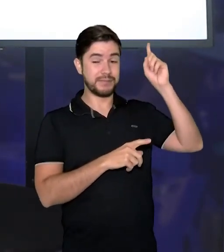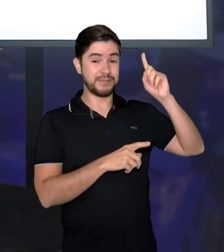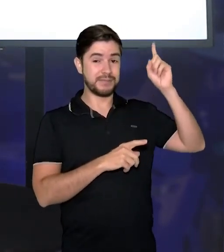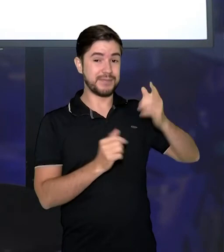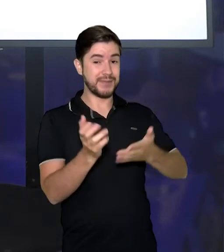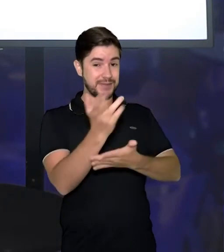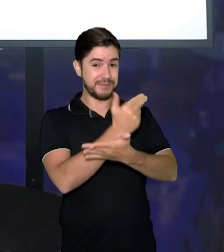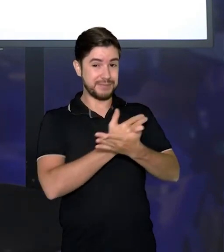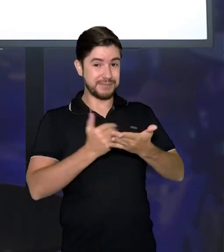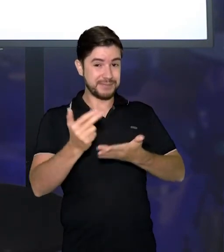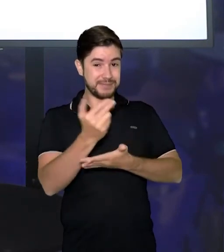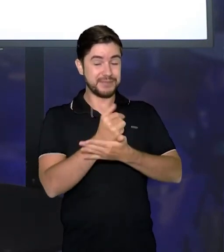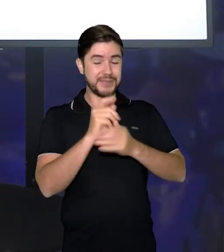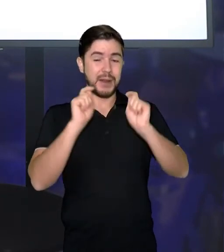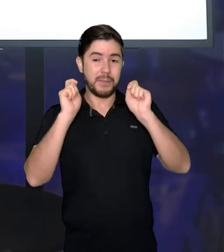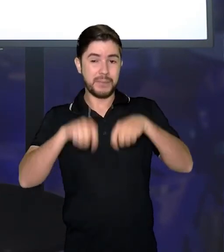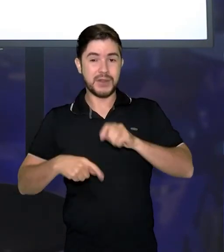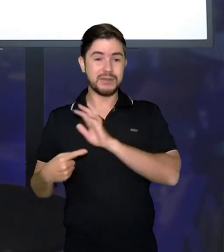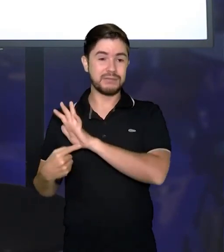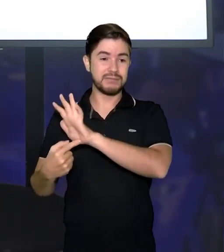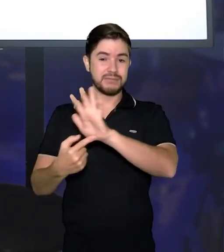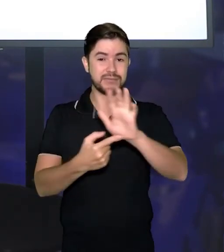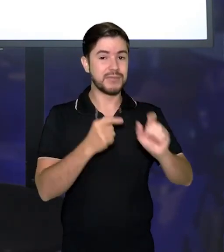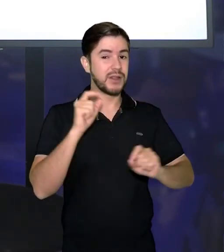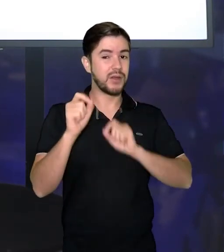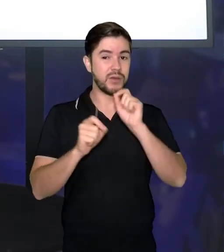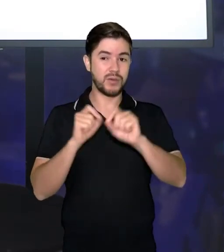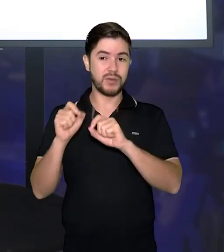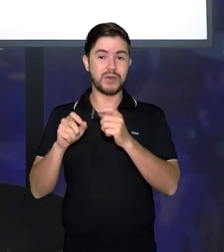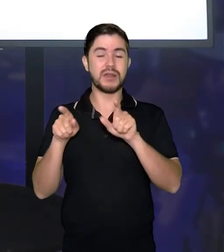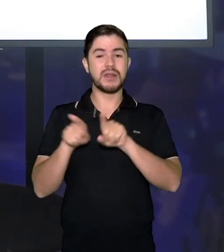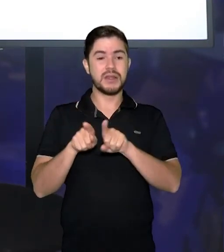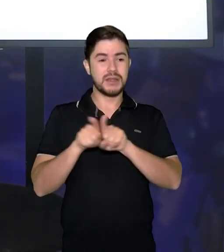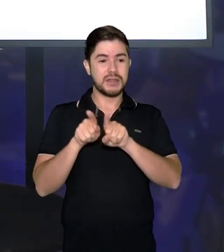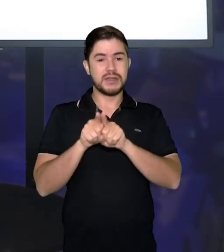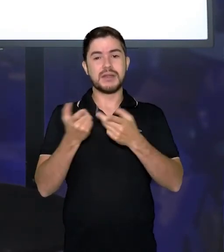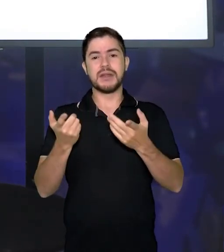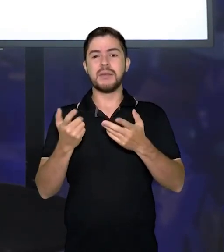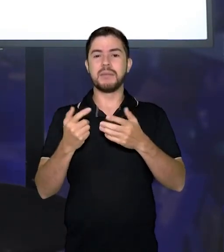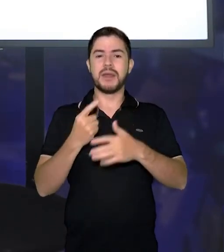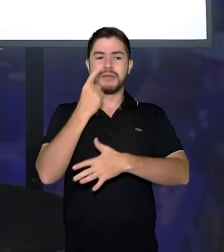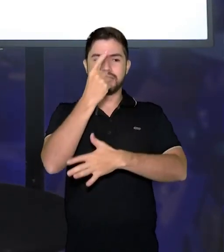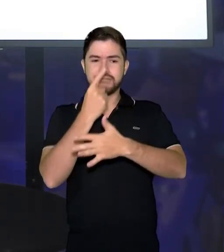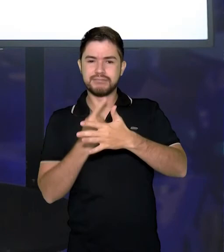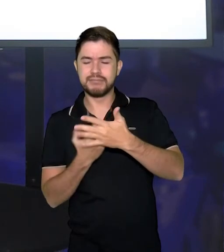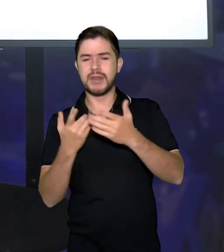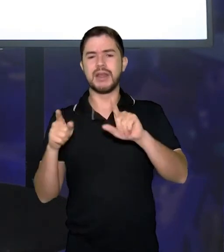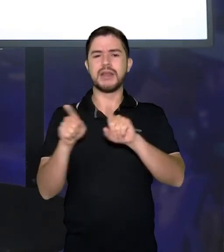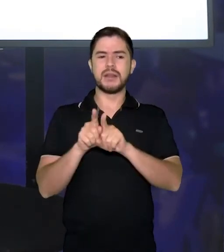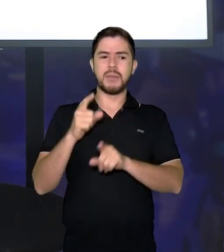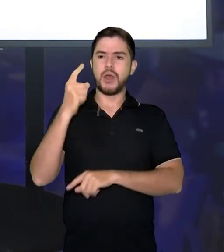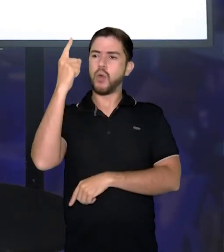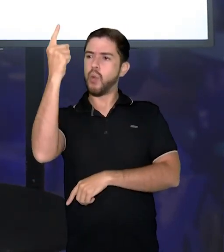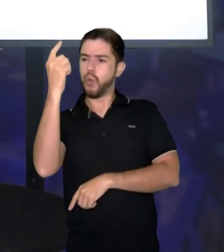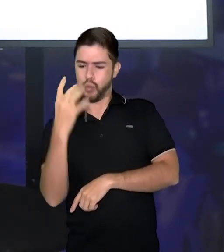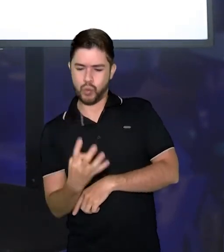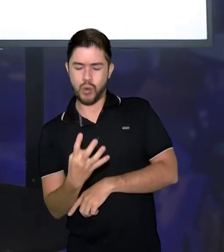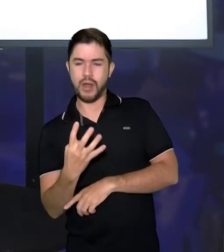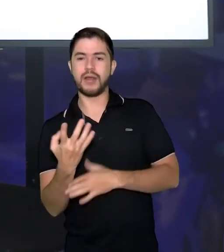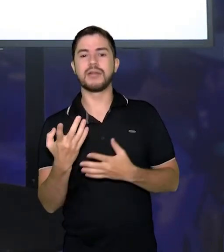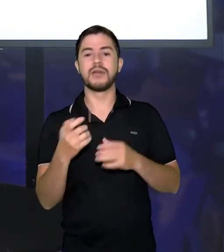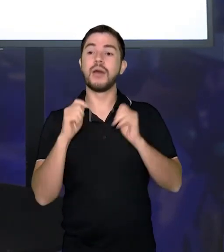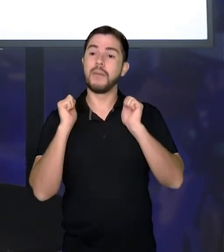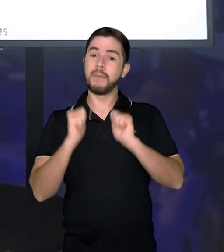essas formas. Ele pode ser representado na forma de fração, um quarto. Ele pode